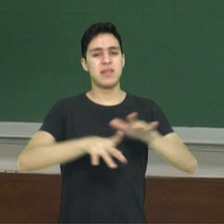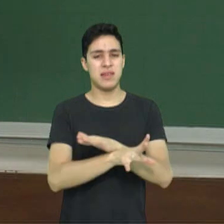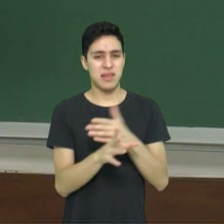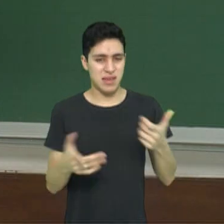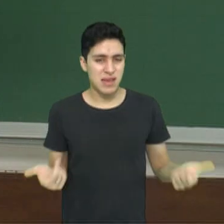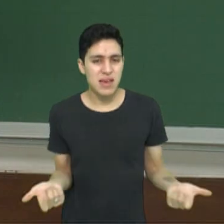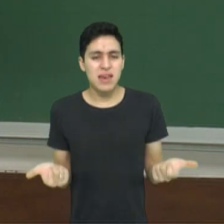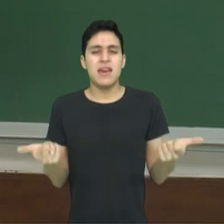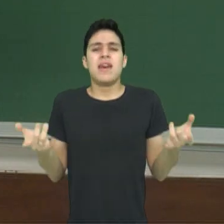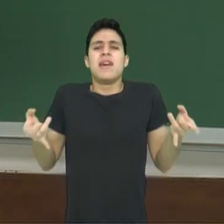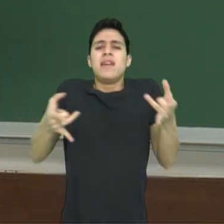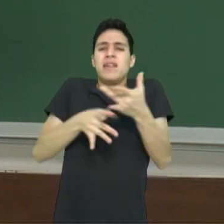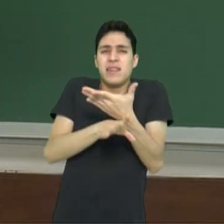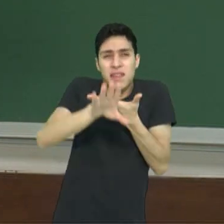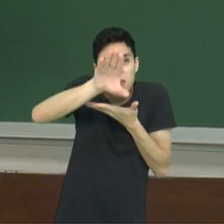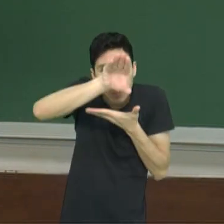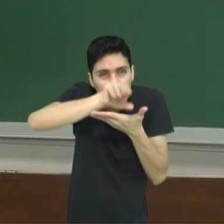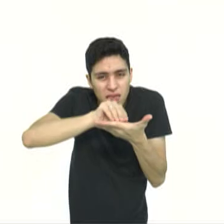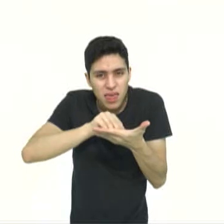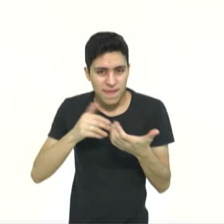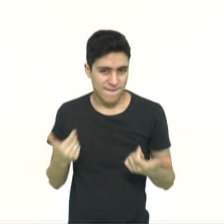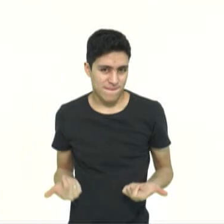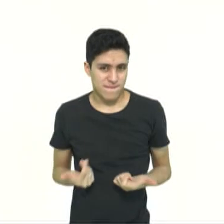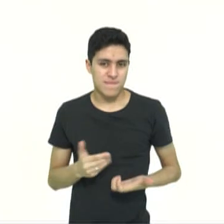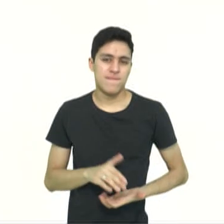Então, termina de copiar essa resolução.